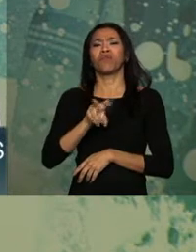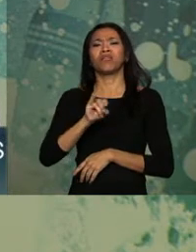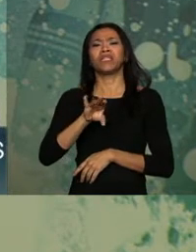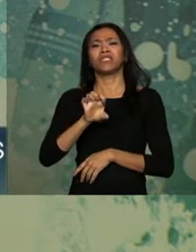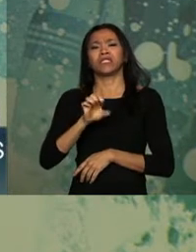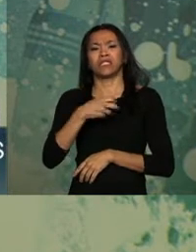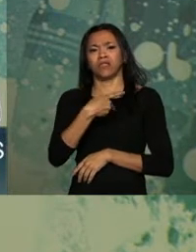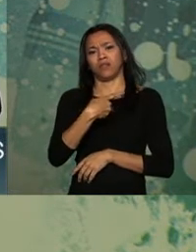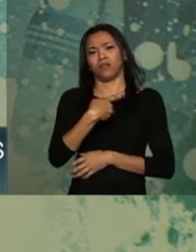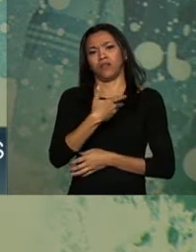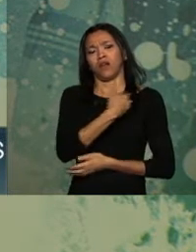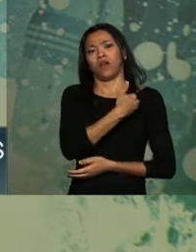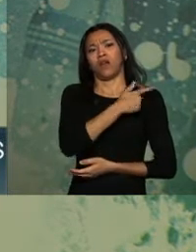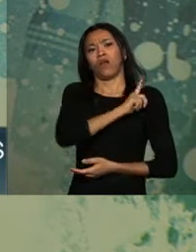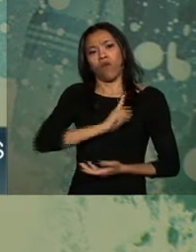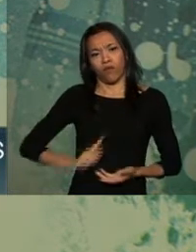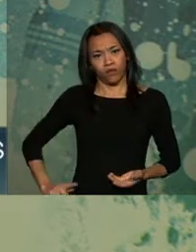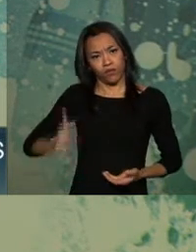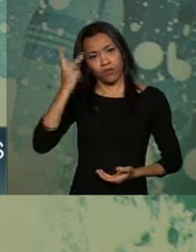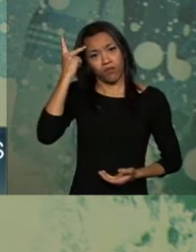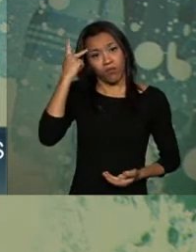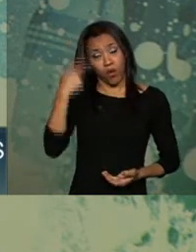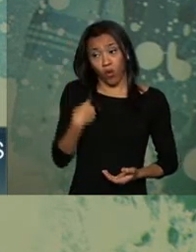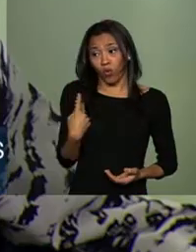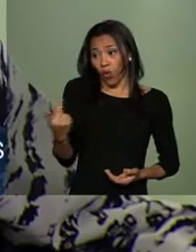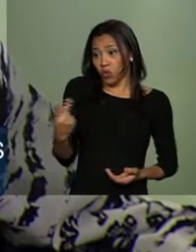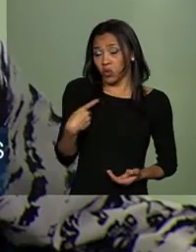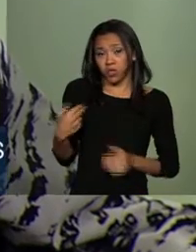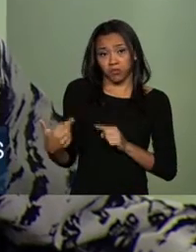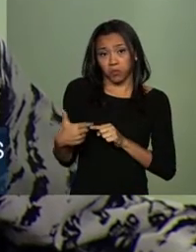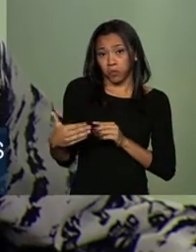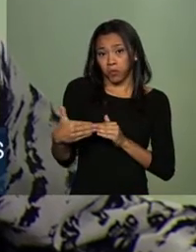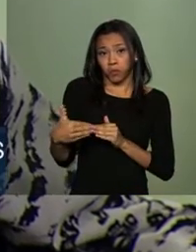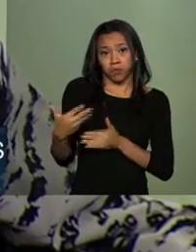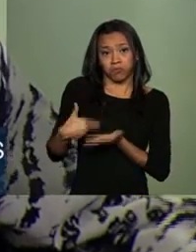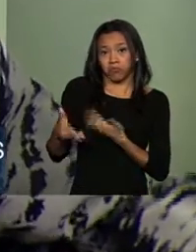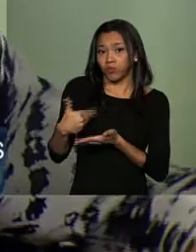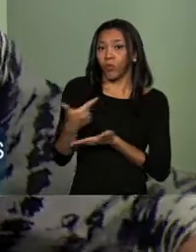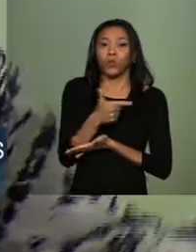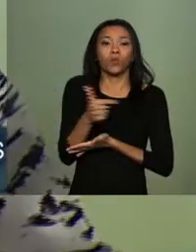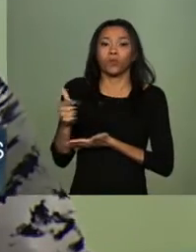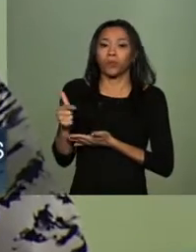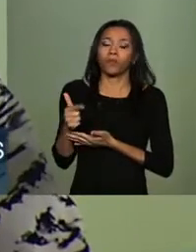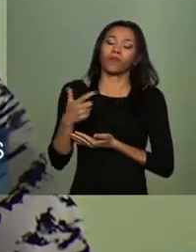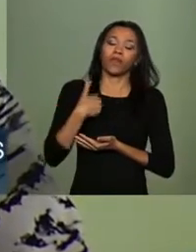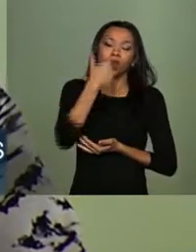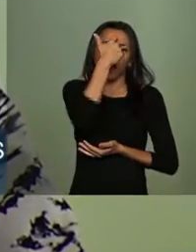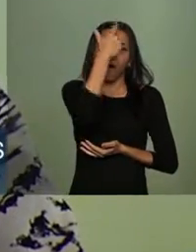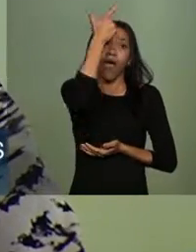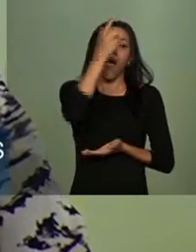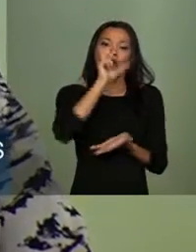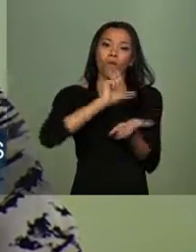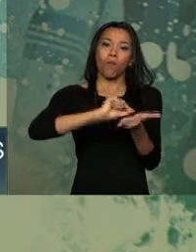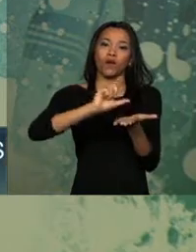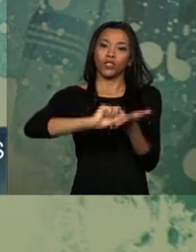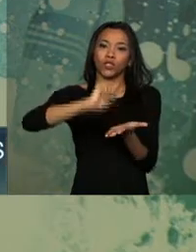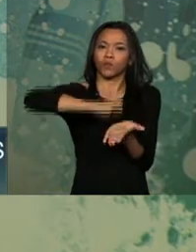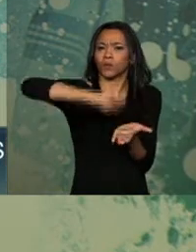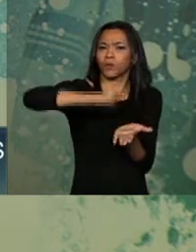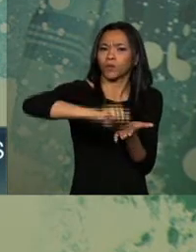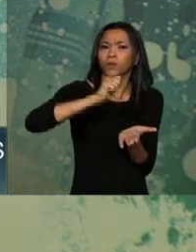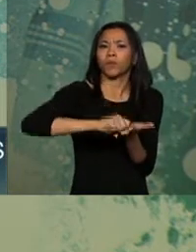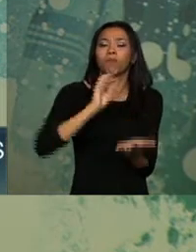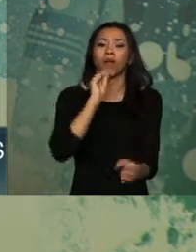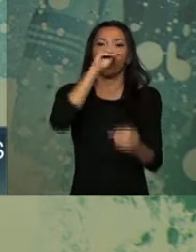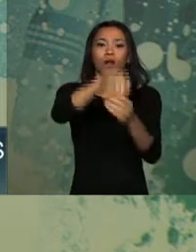nenhuma ligação política. E eu fiz questão de escrever um artigo na Folha de São Paulo. E que eu